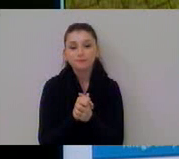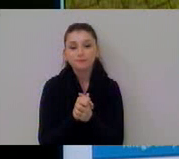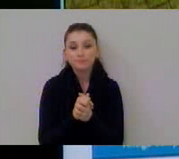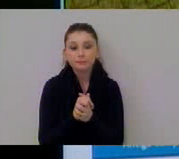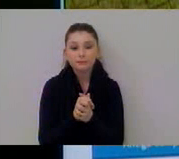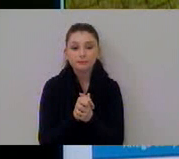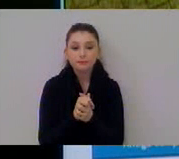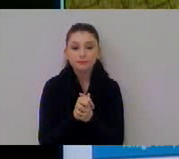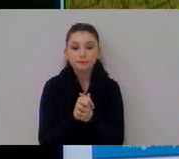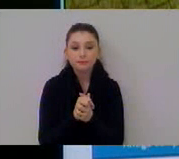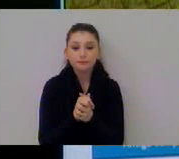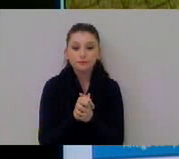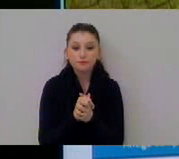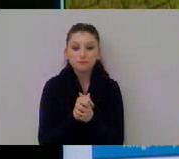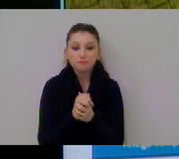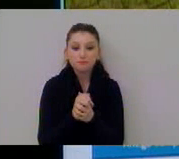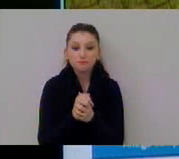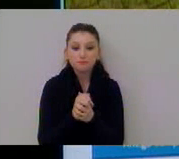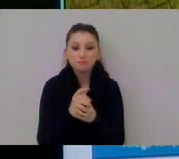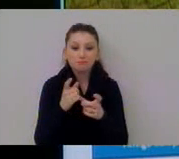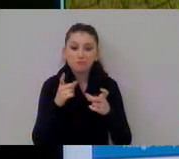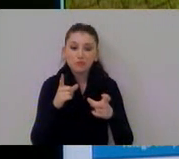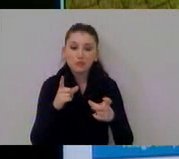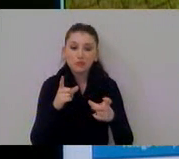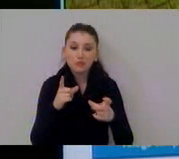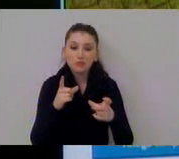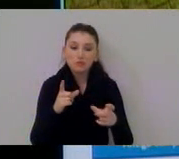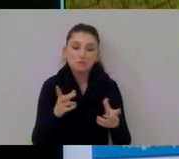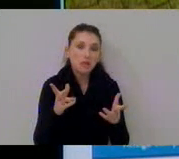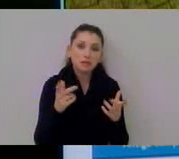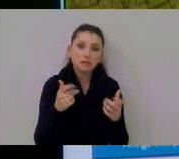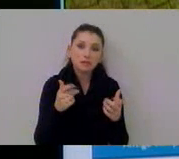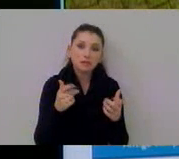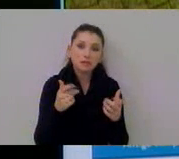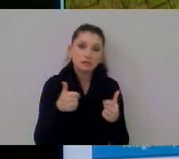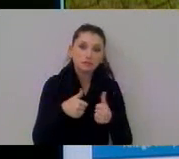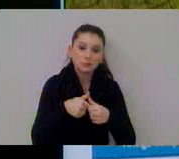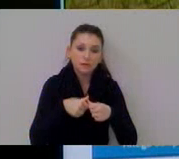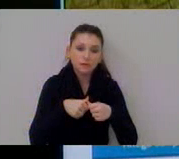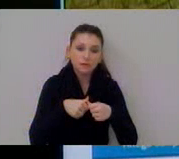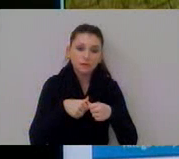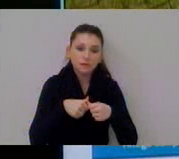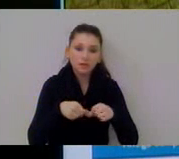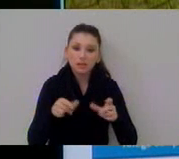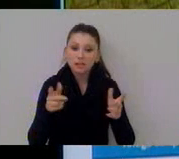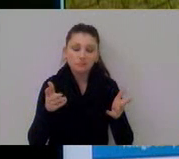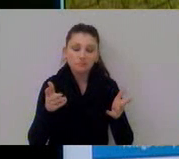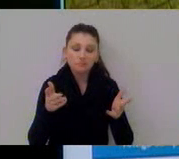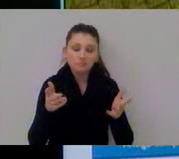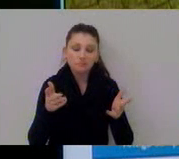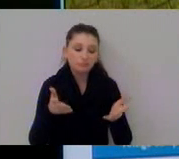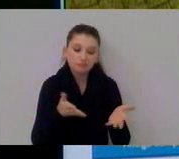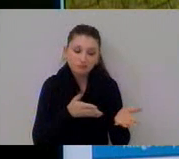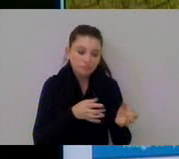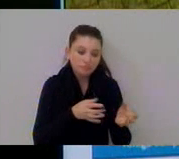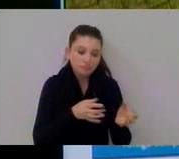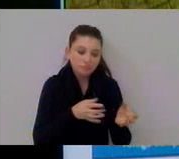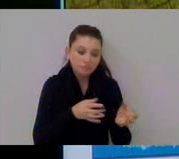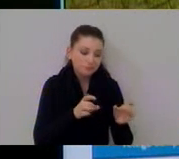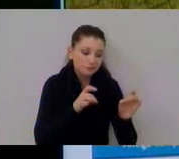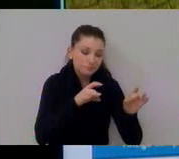fica esse espaço aí ocioso. Nós gostaríamos muito